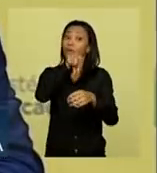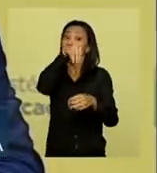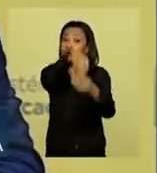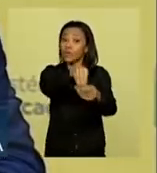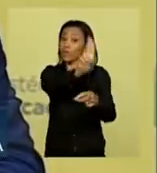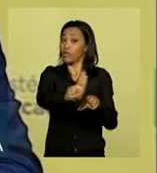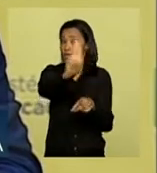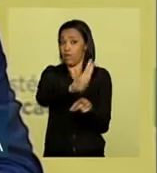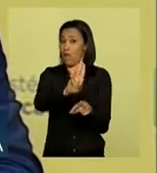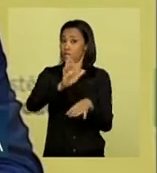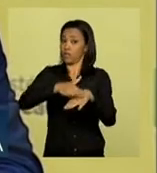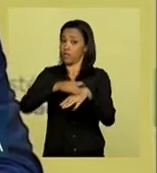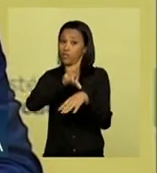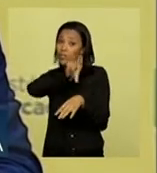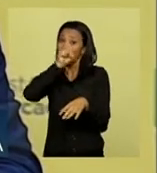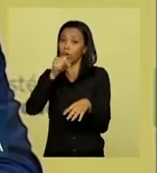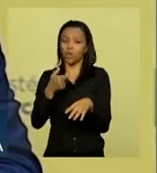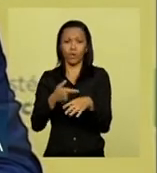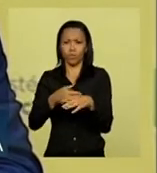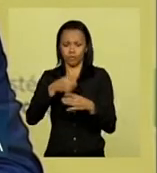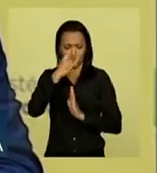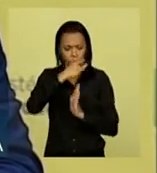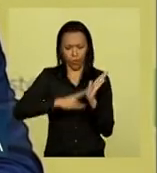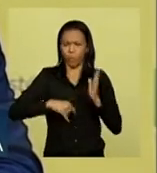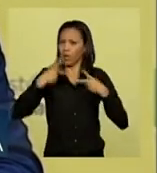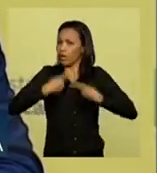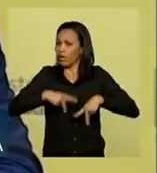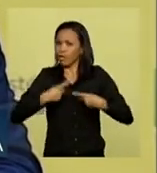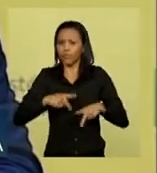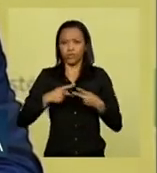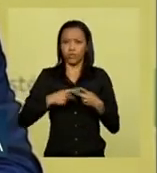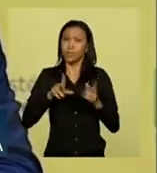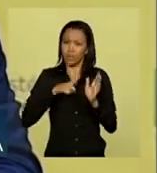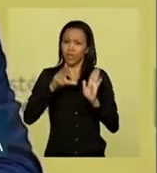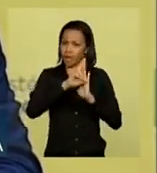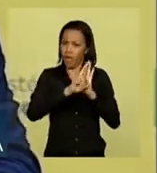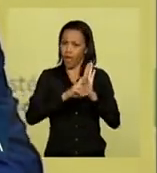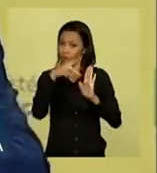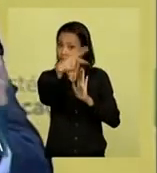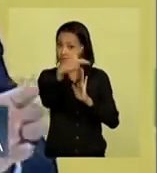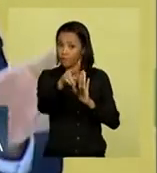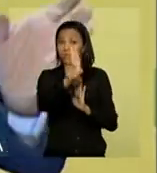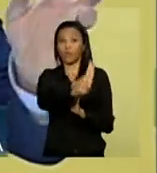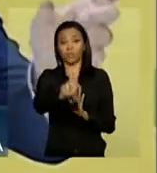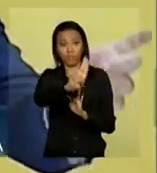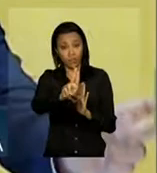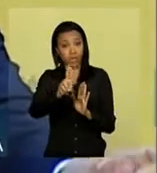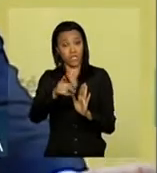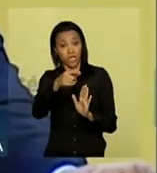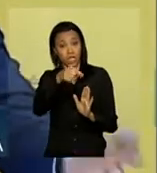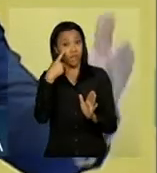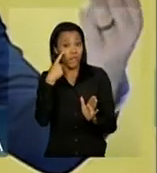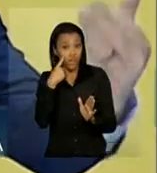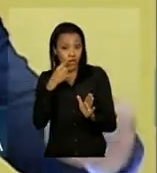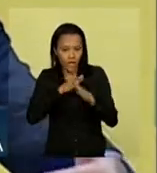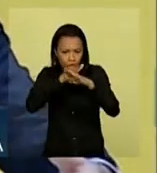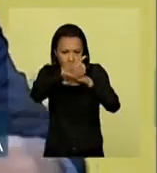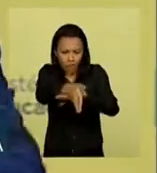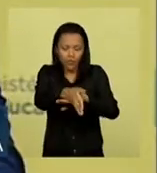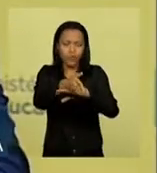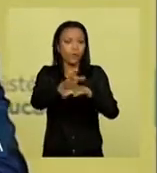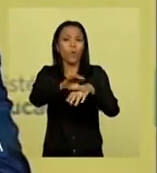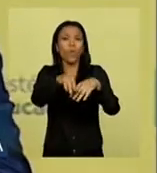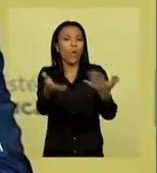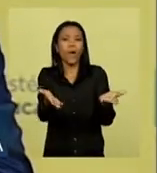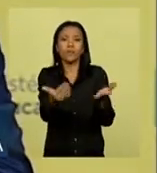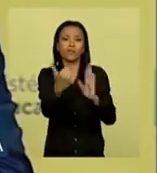que tem que levar documentação toda dele tem lá uma série de exigências da instituição ele quando ele se matricule e vai ver lá no Portal da Estação